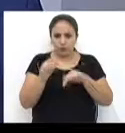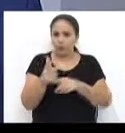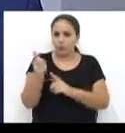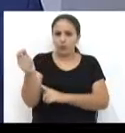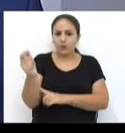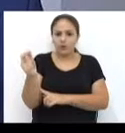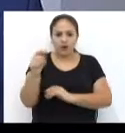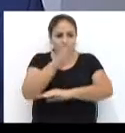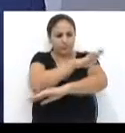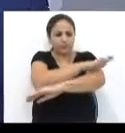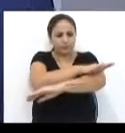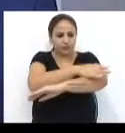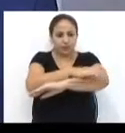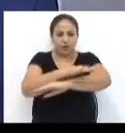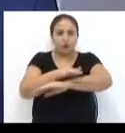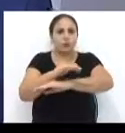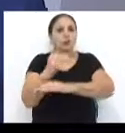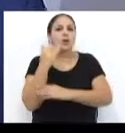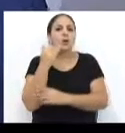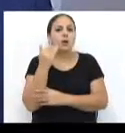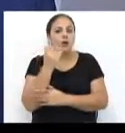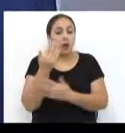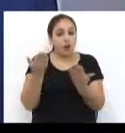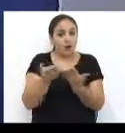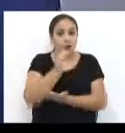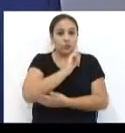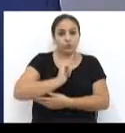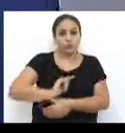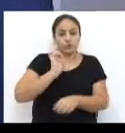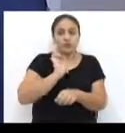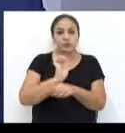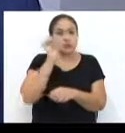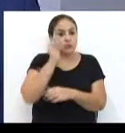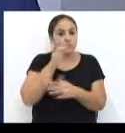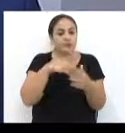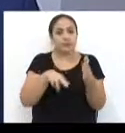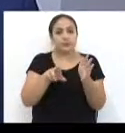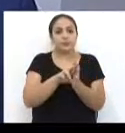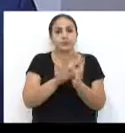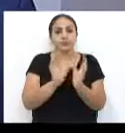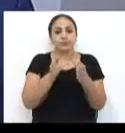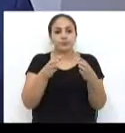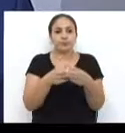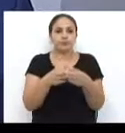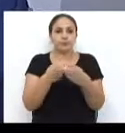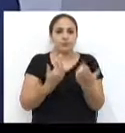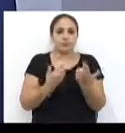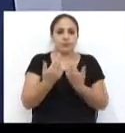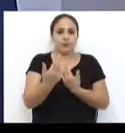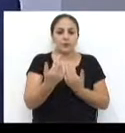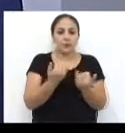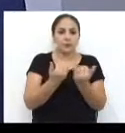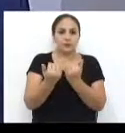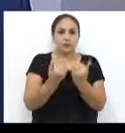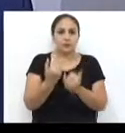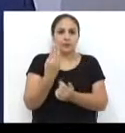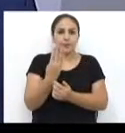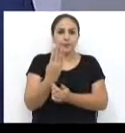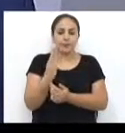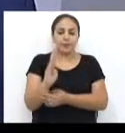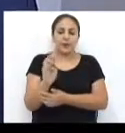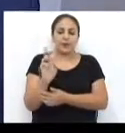parecia um queijo suíço. Agora o governo do estado, a União, recuperou um conjunto dessas rodovias. Um exemplo dessas